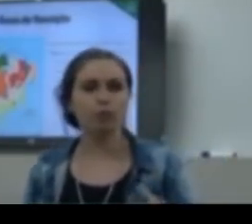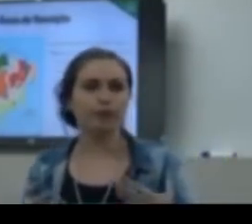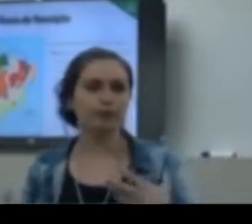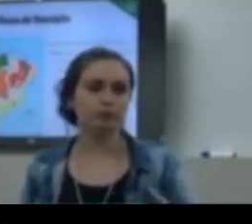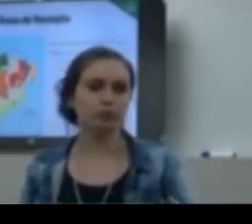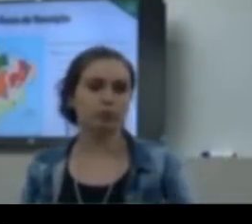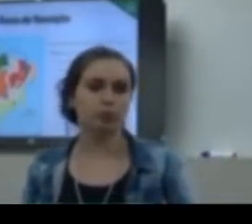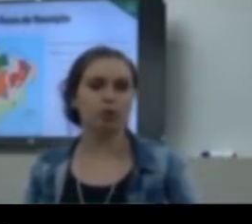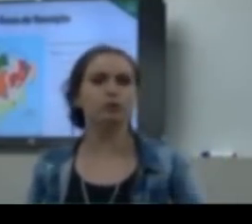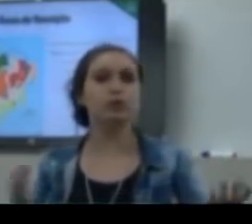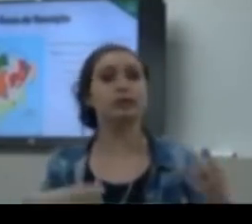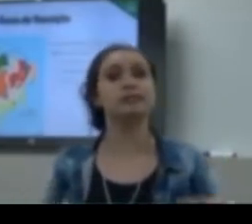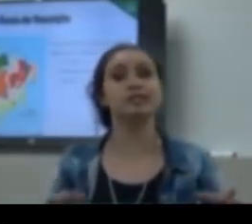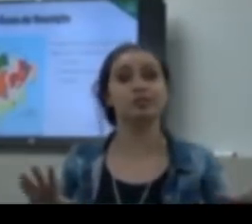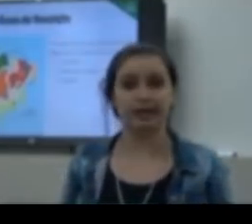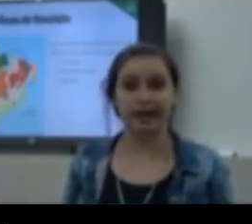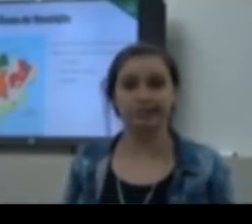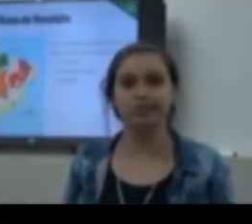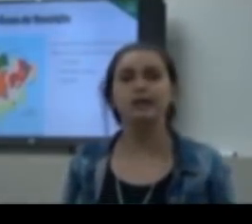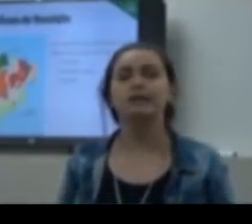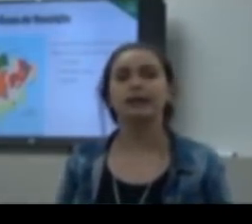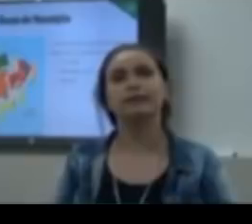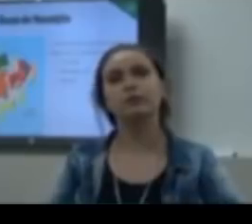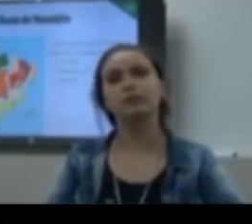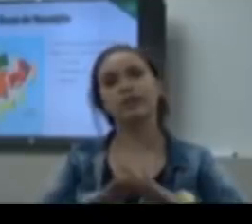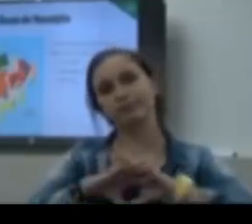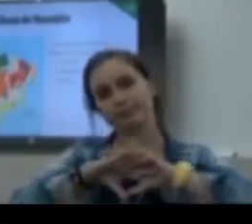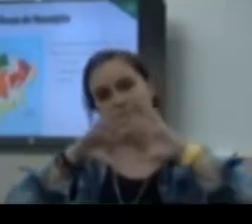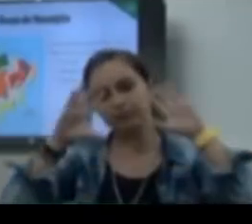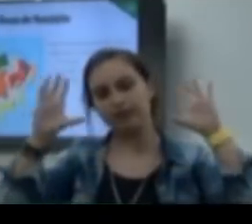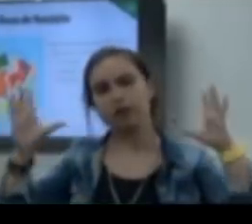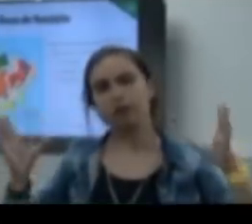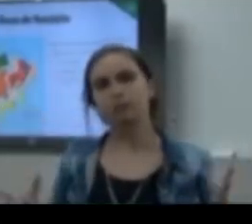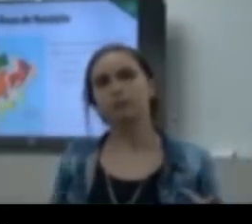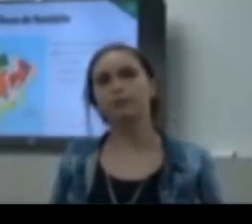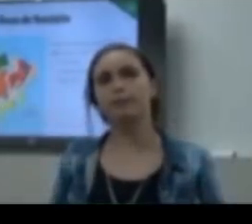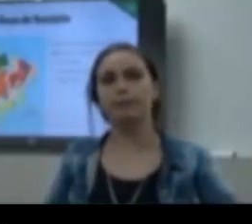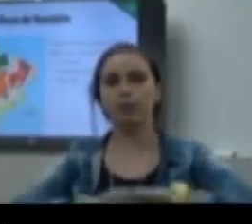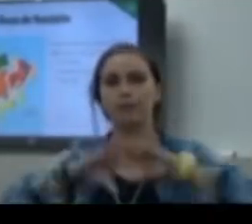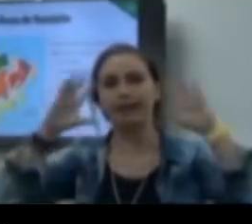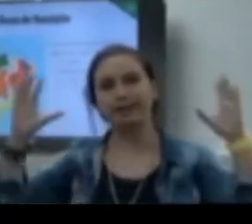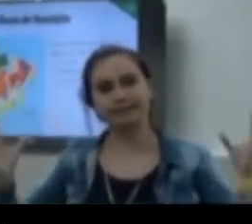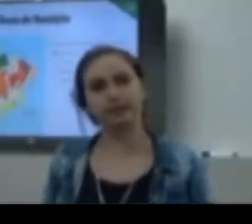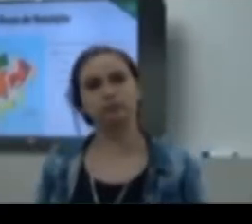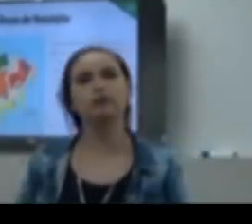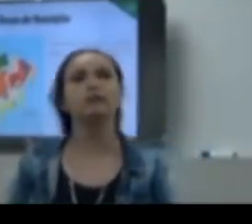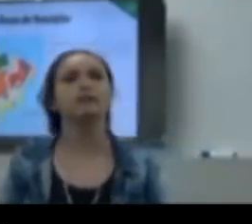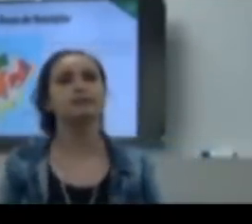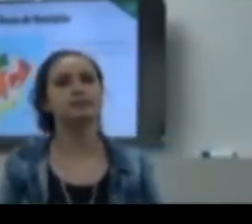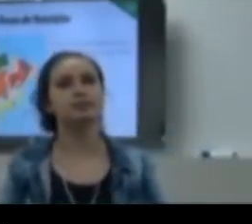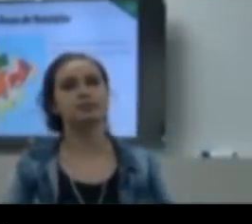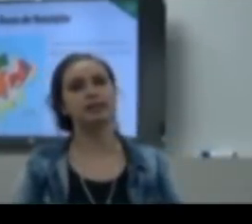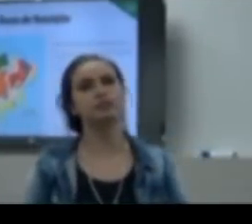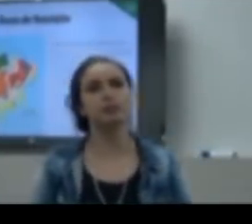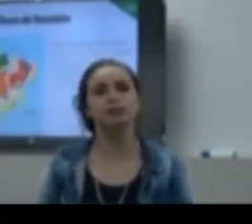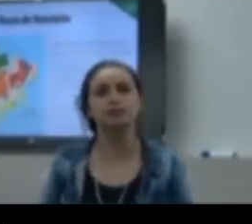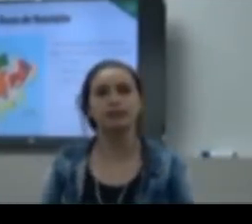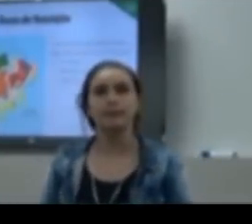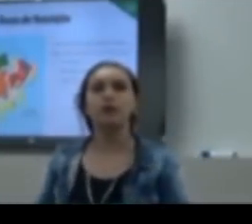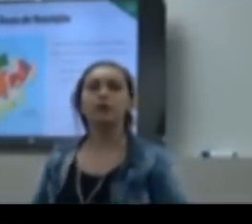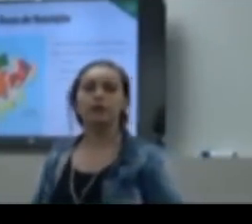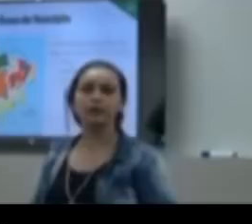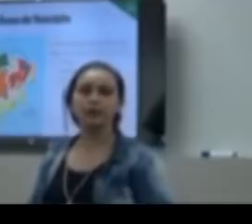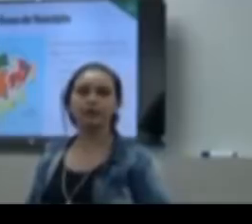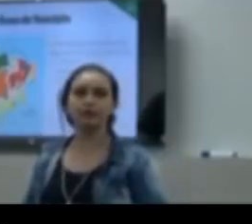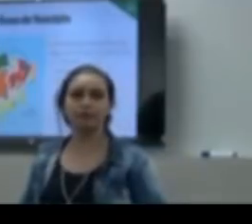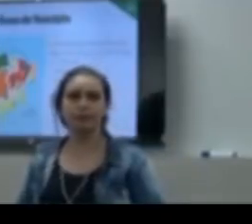têm em comum, comparando um com o outro, o que eles têm de diferente, tá? Então, a gente já falou um apanhadão desses 6 domínios